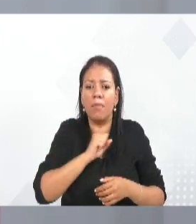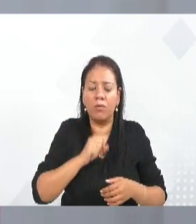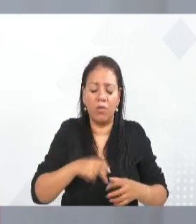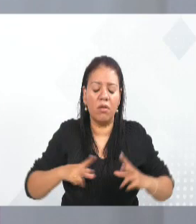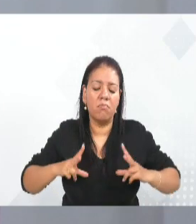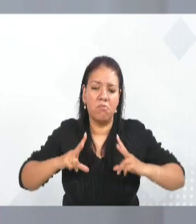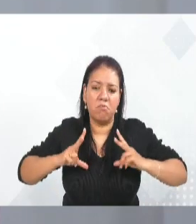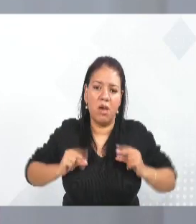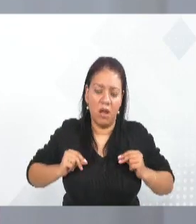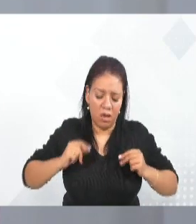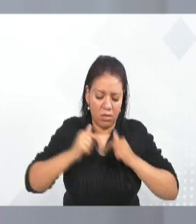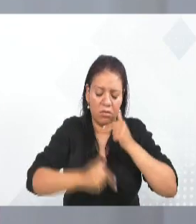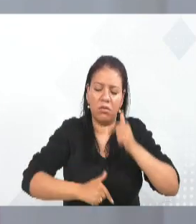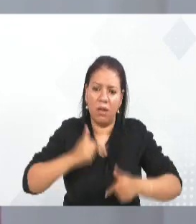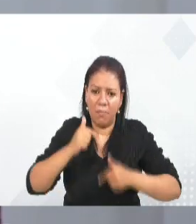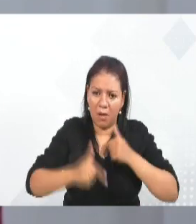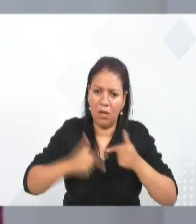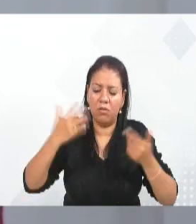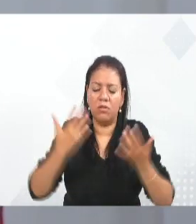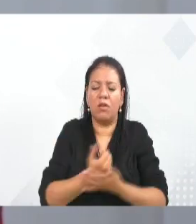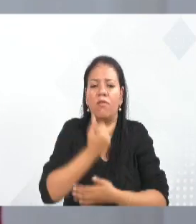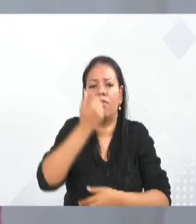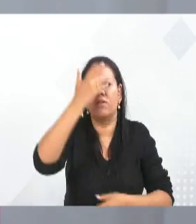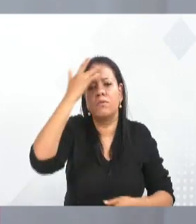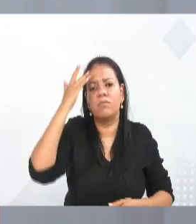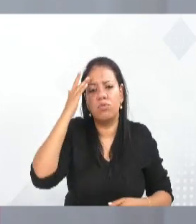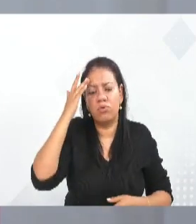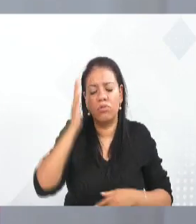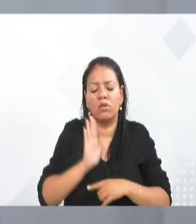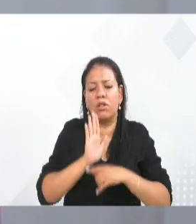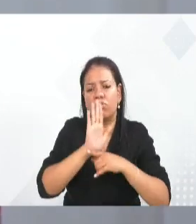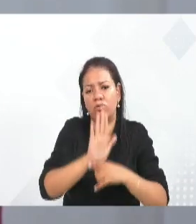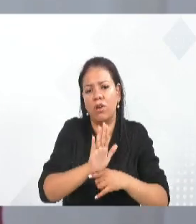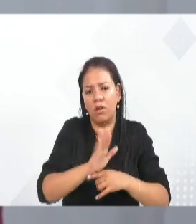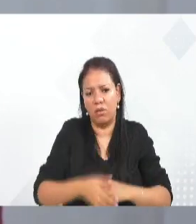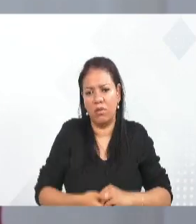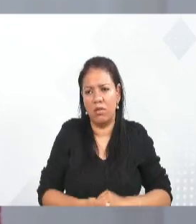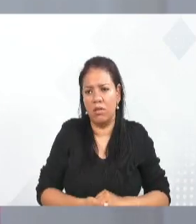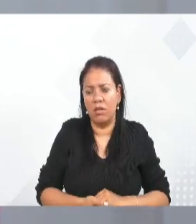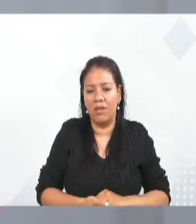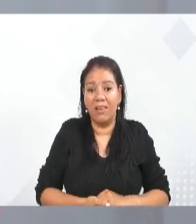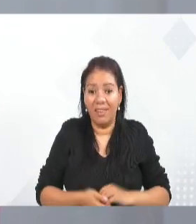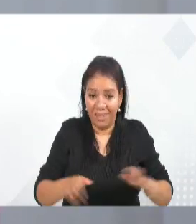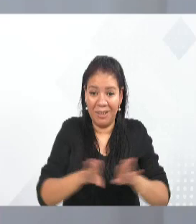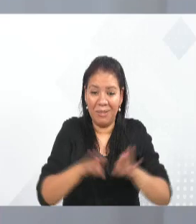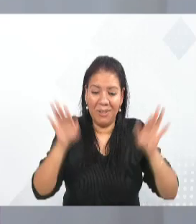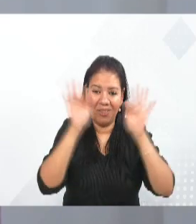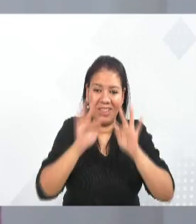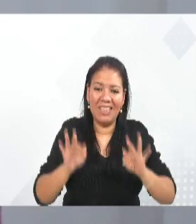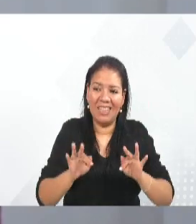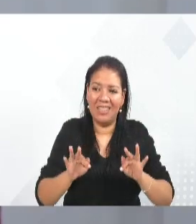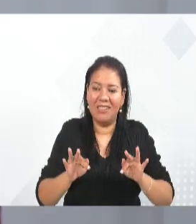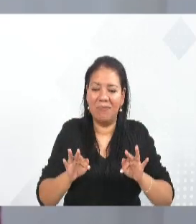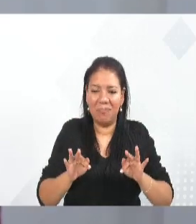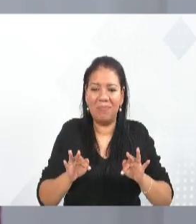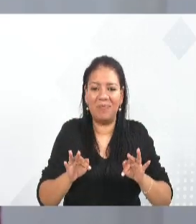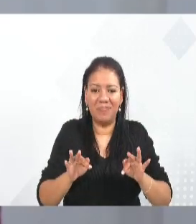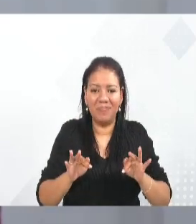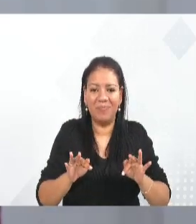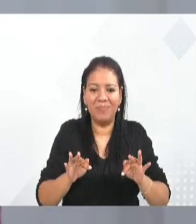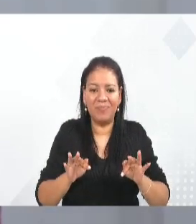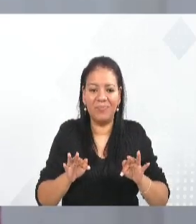eles merecem estão aí trabalhando para salvar vidas e nos ajudar também fiquei feliz Ari se puder fazer a gentileza